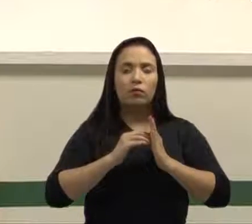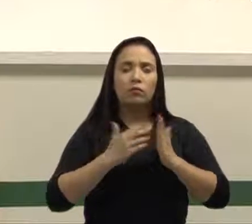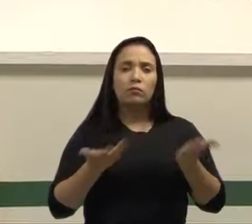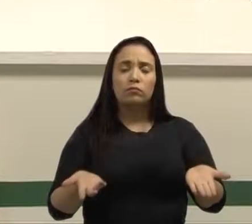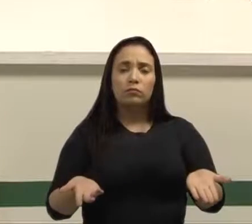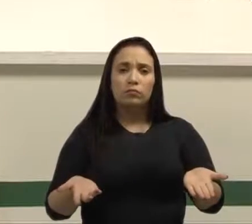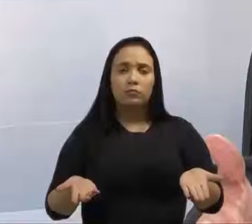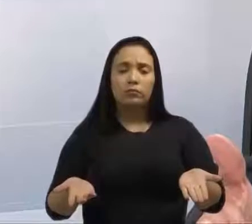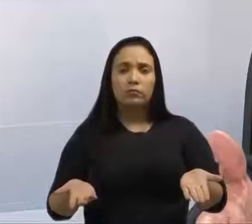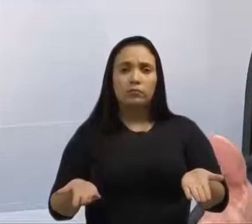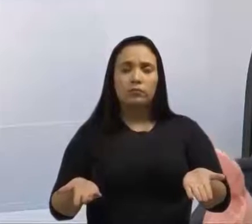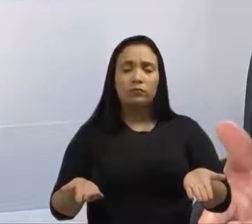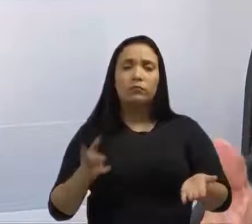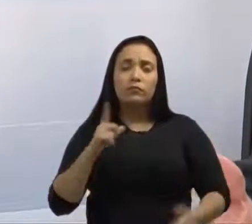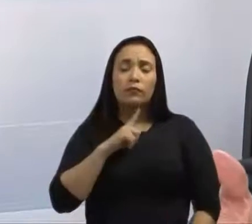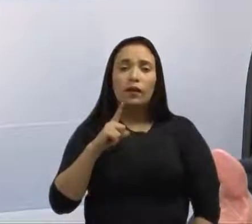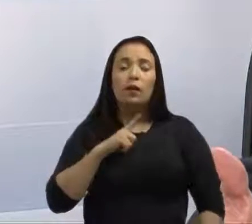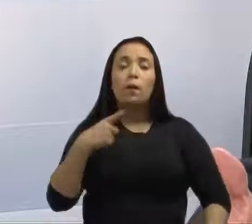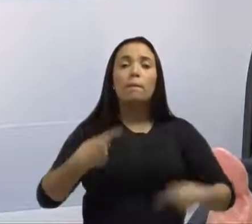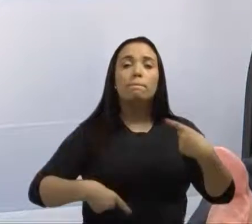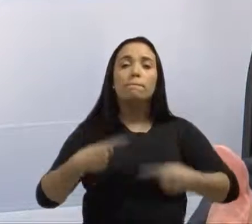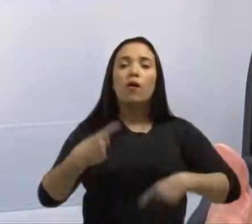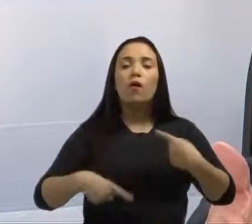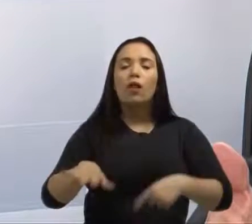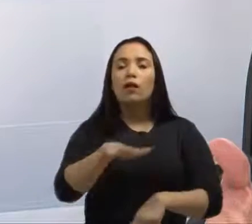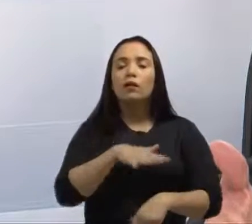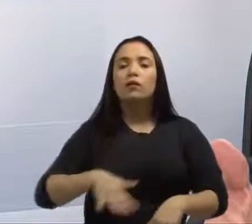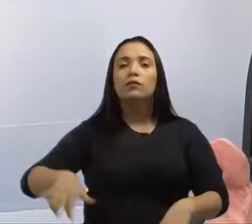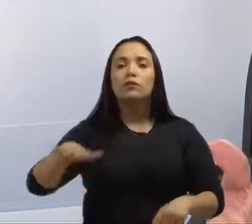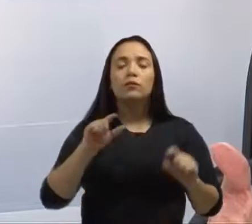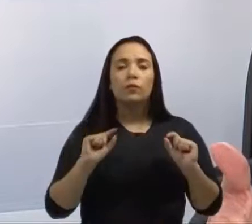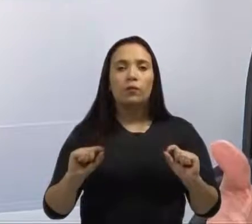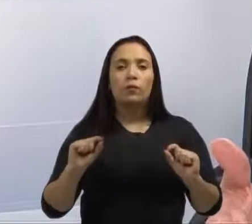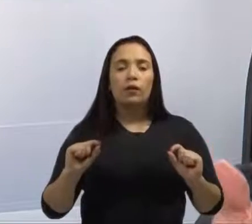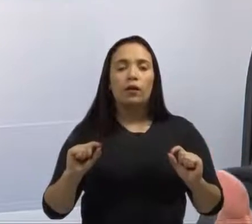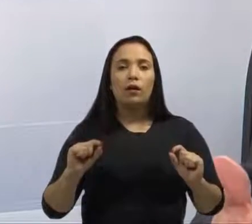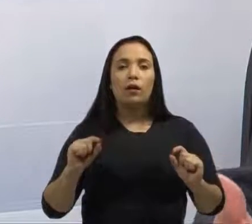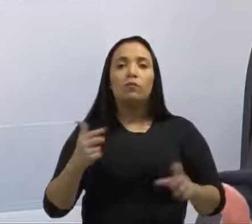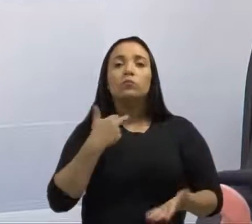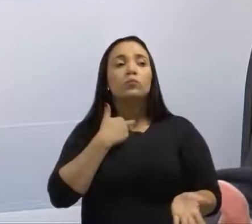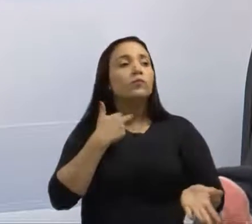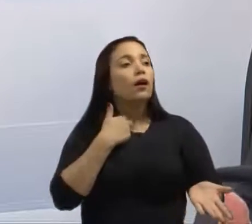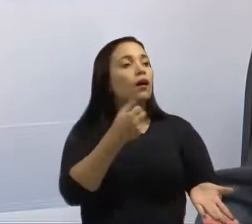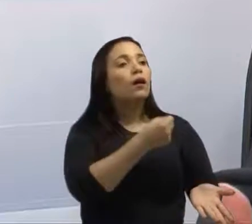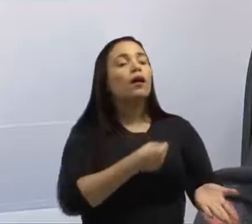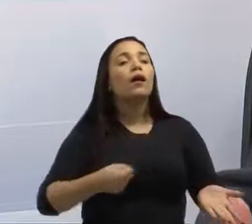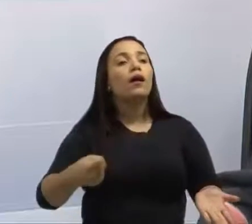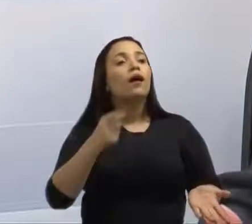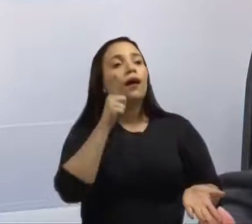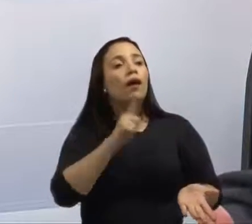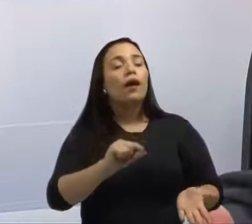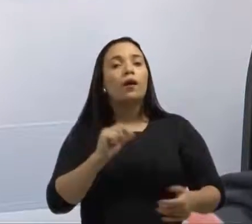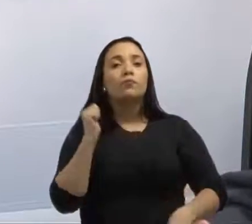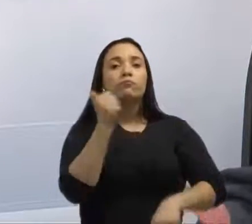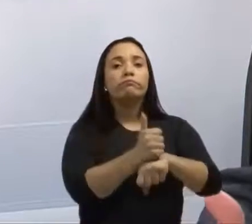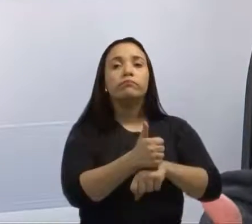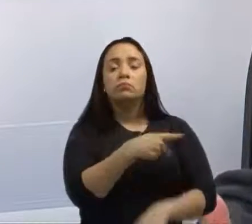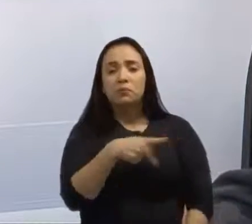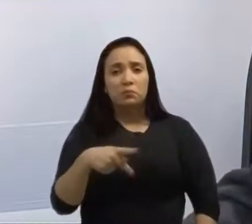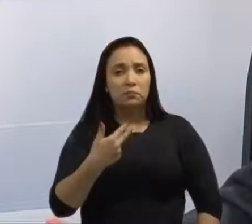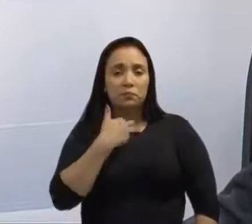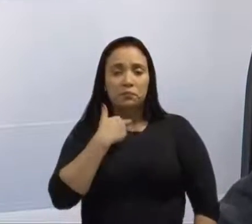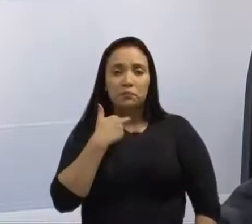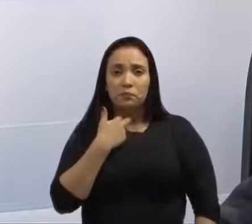a incapacidade da classe política brasileira de ter colocado alguém à altura. A grande realidade, Carlos Frederico... Não, mas se